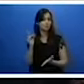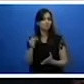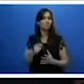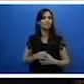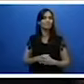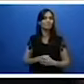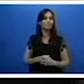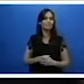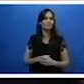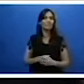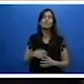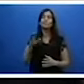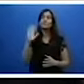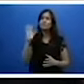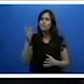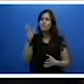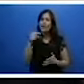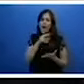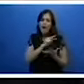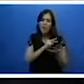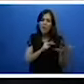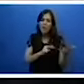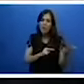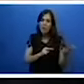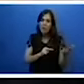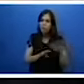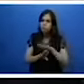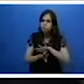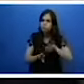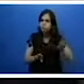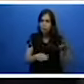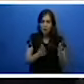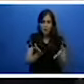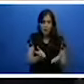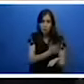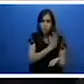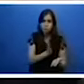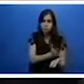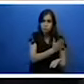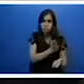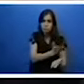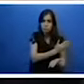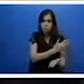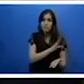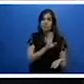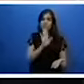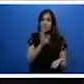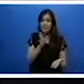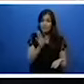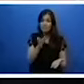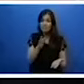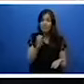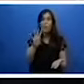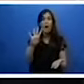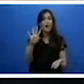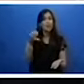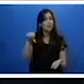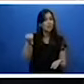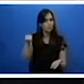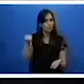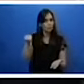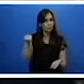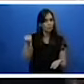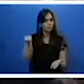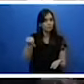nós. Ela já leu, ou seja, já passou, né? Os verbos no passado. 49